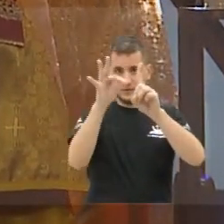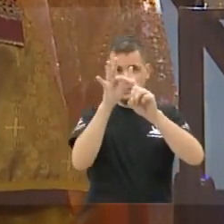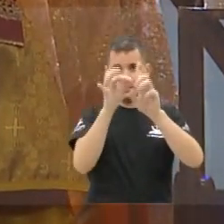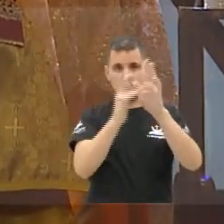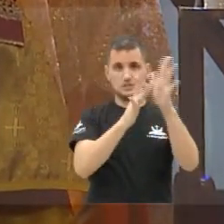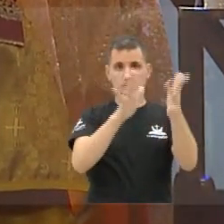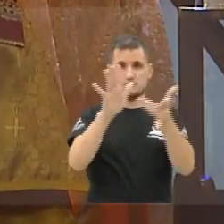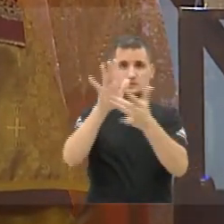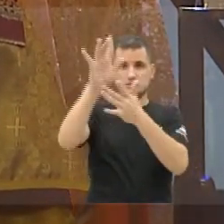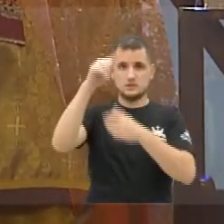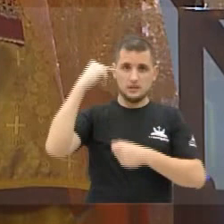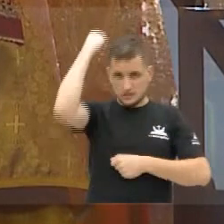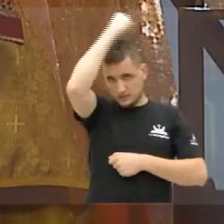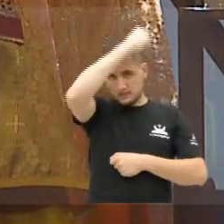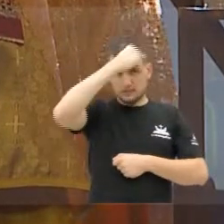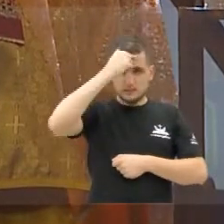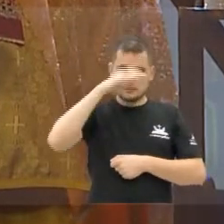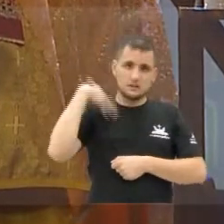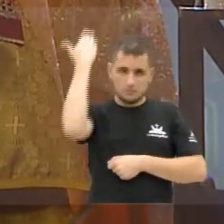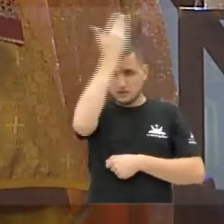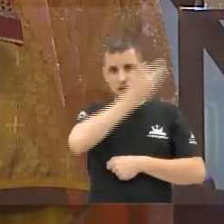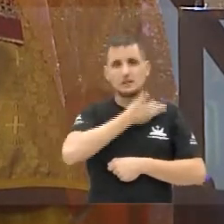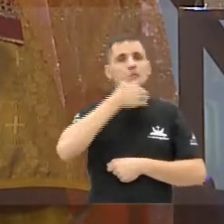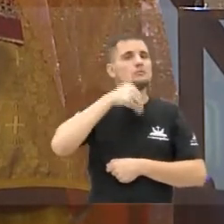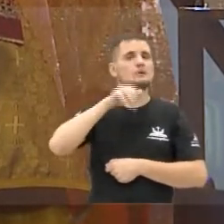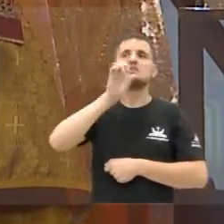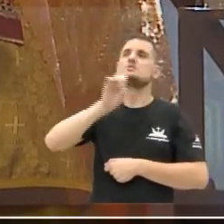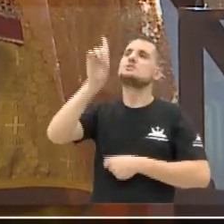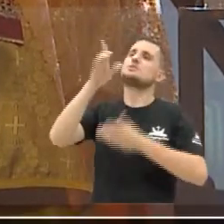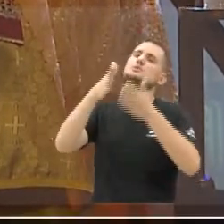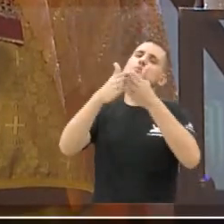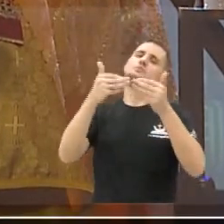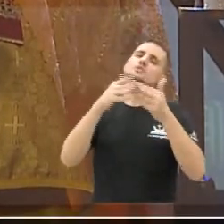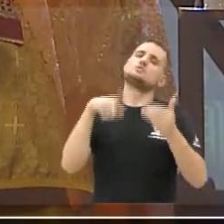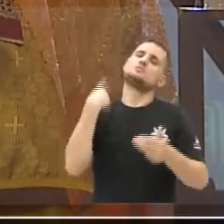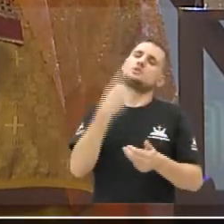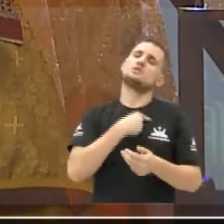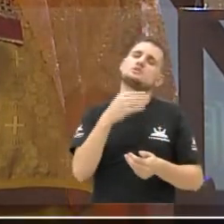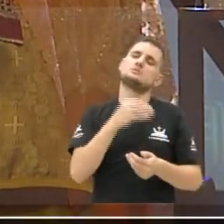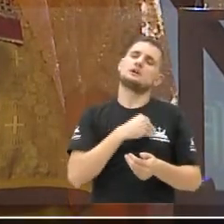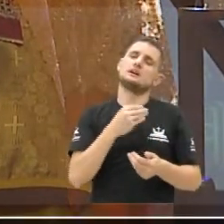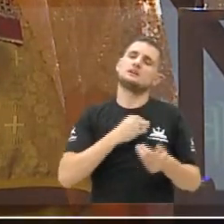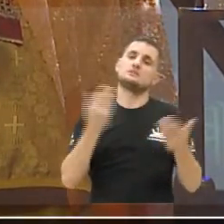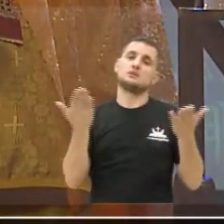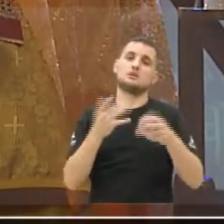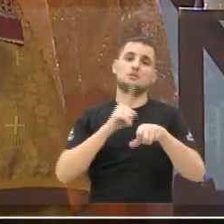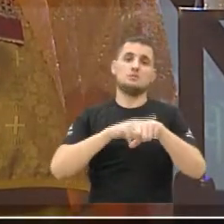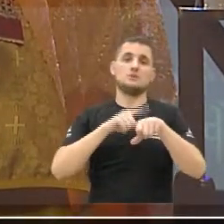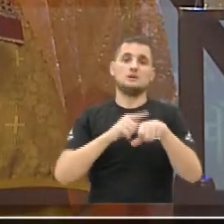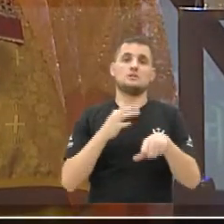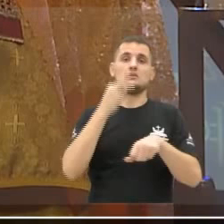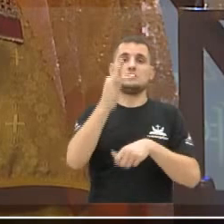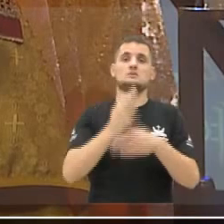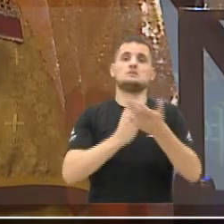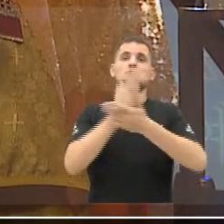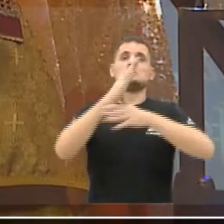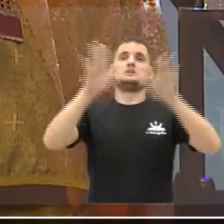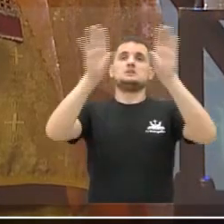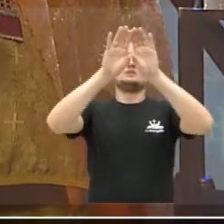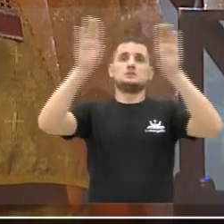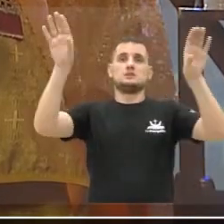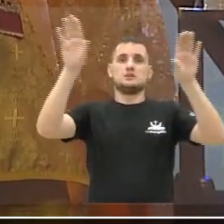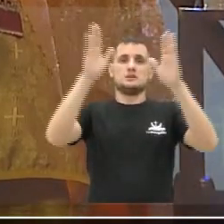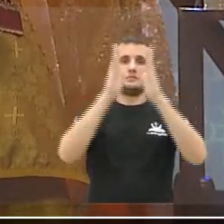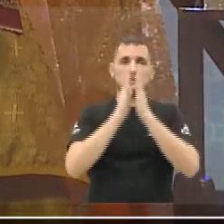ventre, Jesus. Santa Maria, Mãe de Deus, rogai por nós, pecadores, agora e na hora de nossa